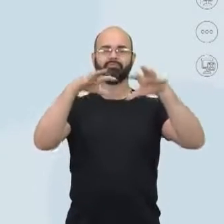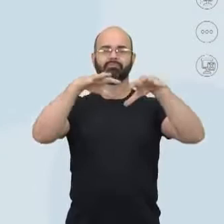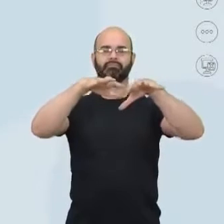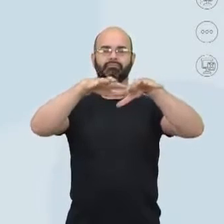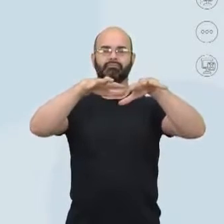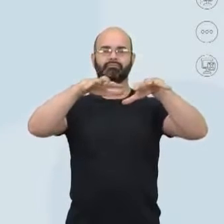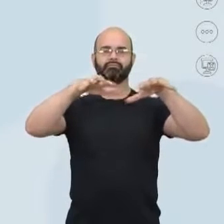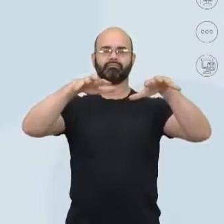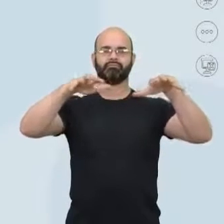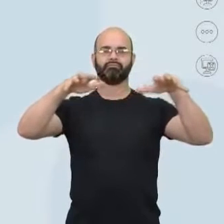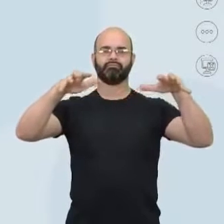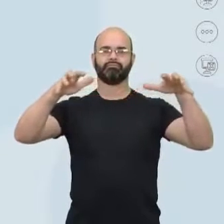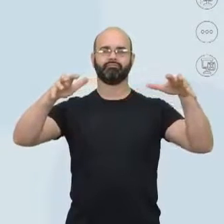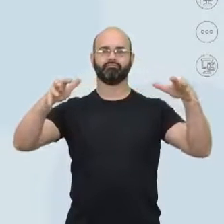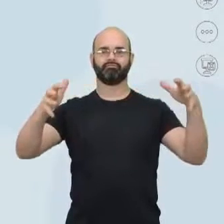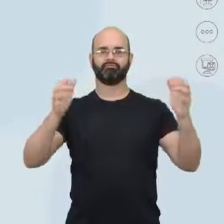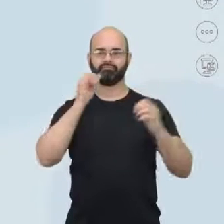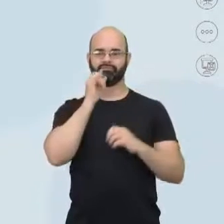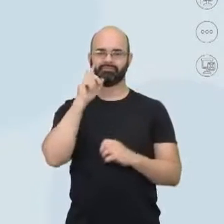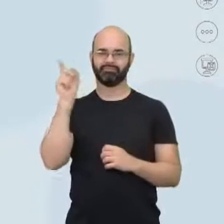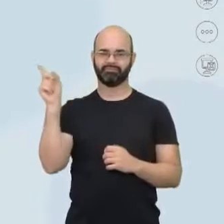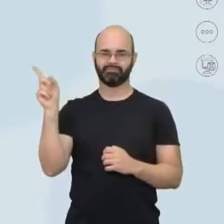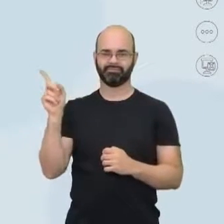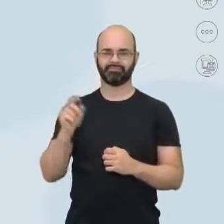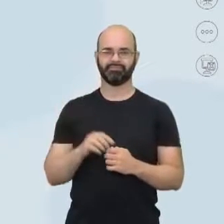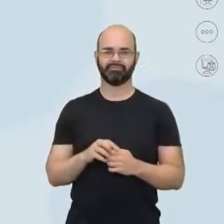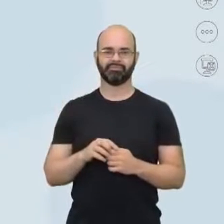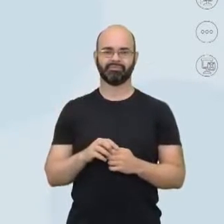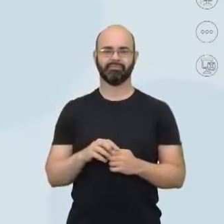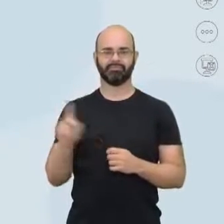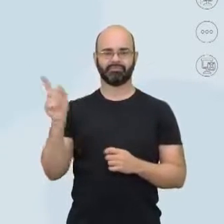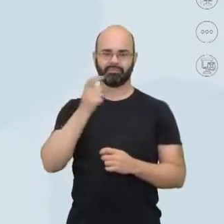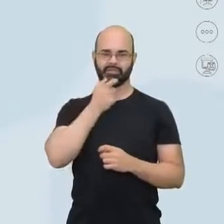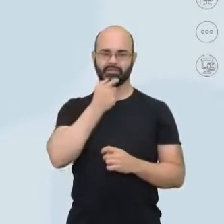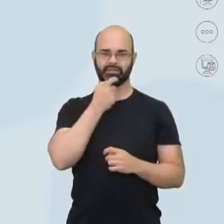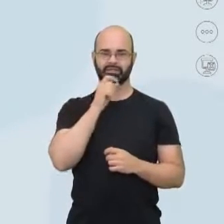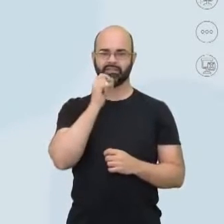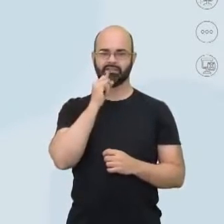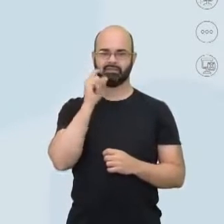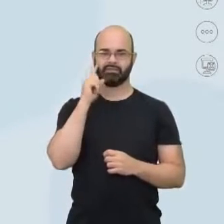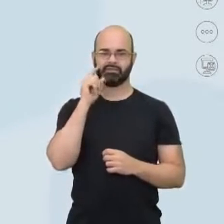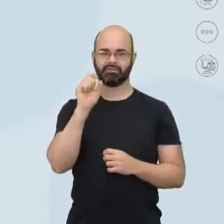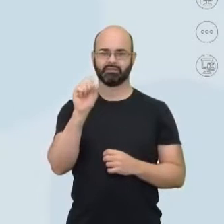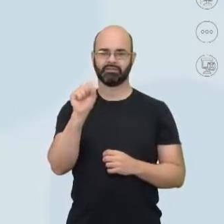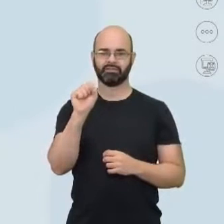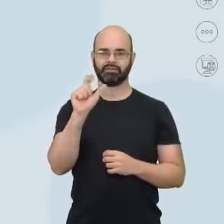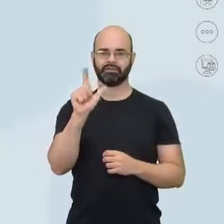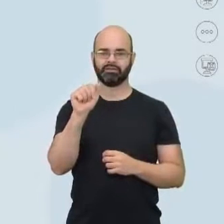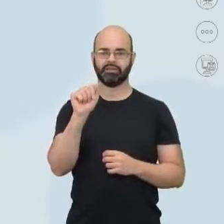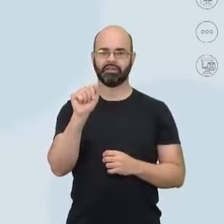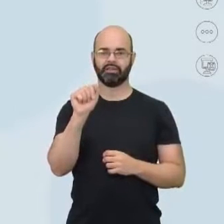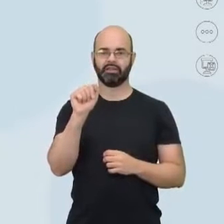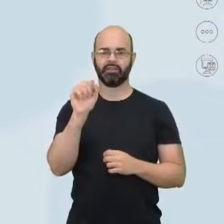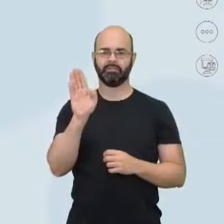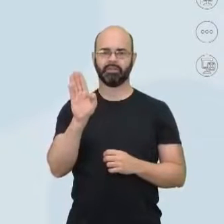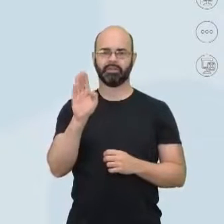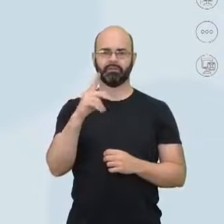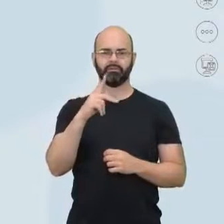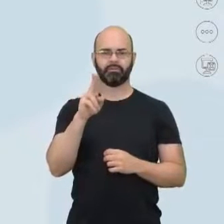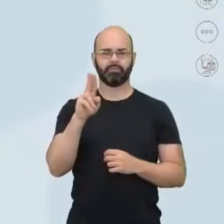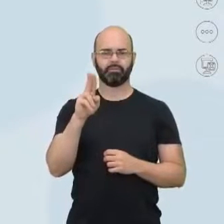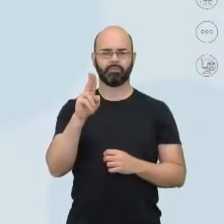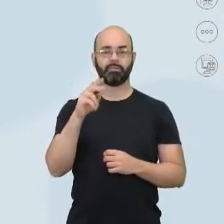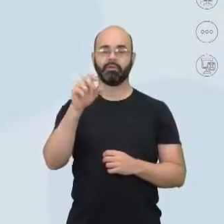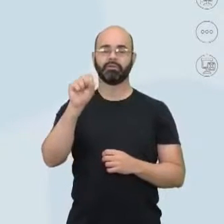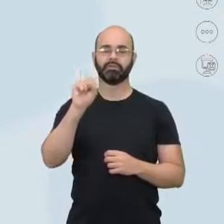moverem, por exemplo. E é legal que ele fala lá, ó, apesar que está em inglês, mas quando eu falo slab pull, né, nada mais é do que o esticamento